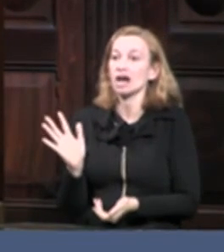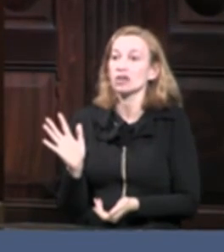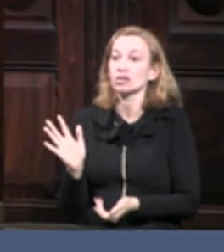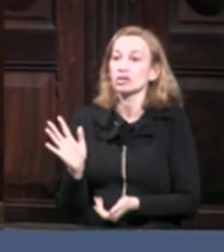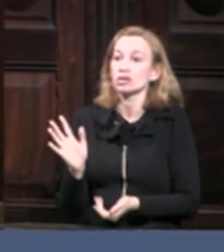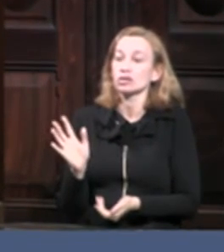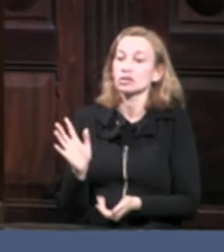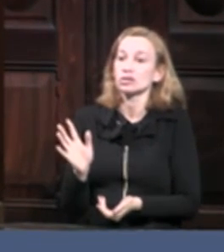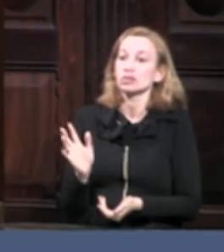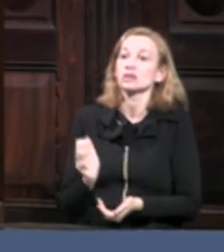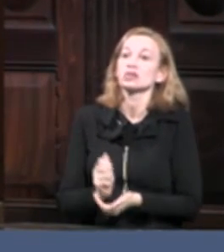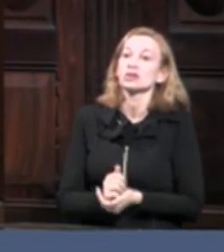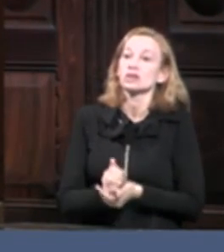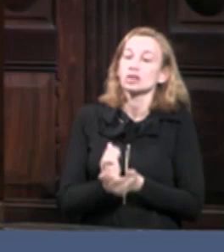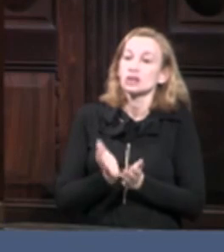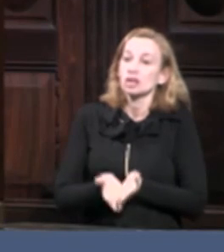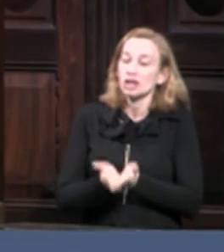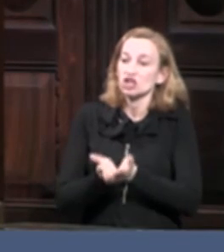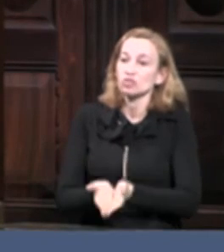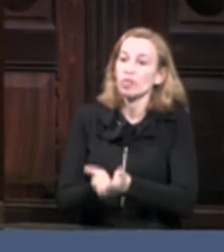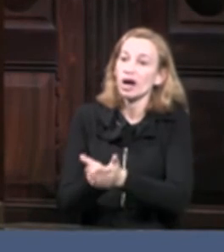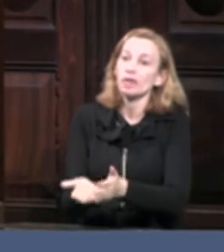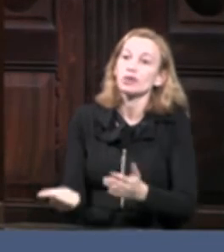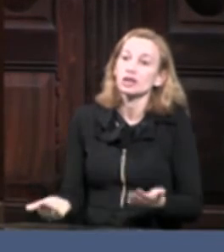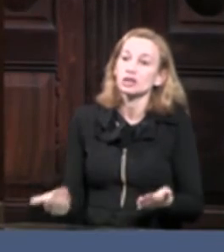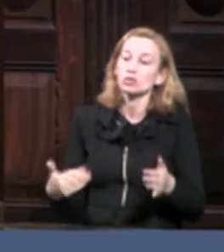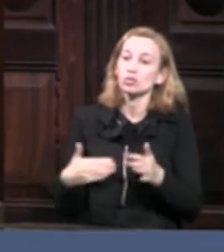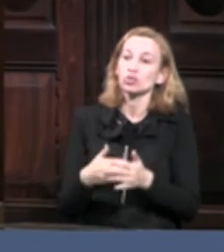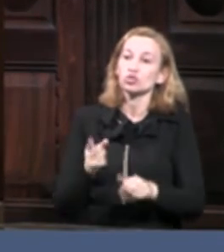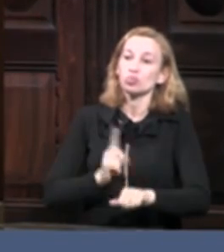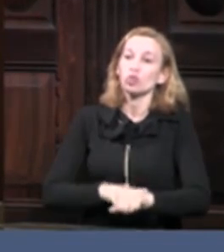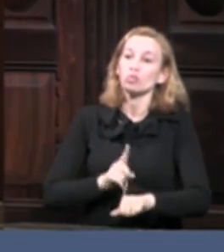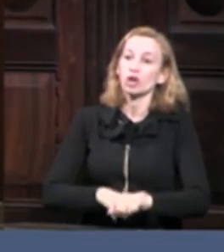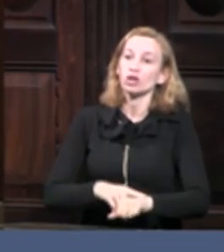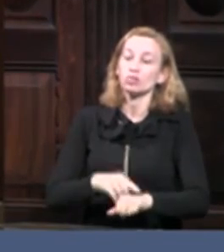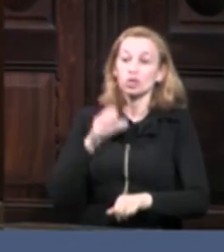privatização das barcas que deixa em último lugar o interesse público. Obrigado.